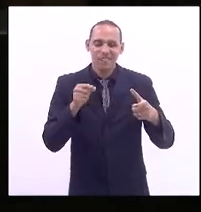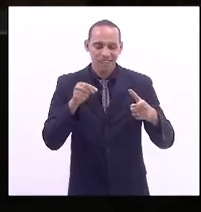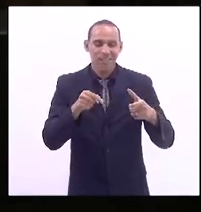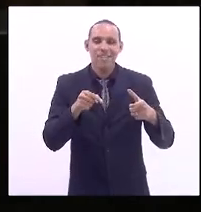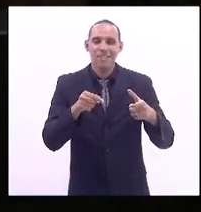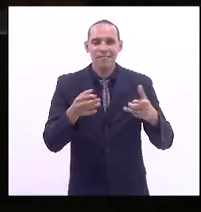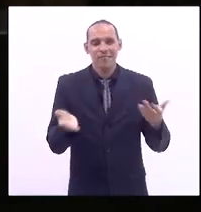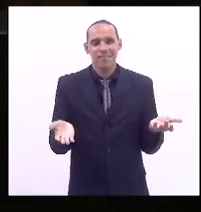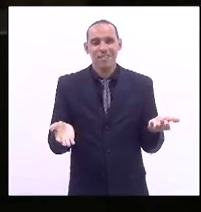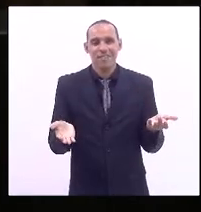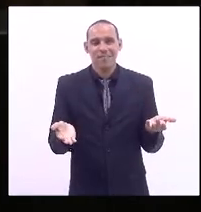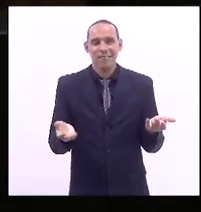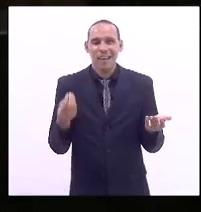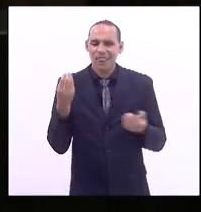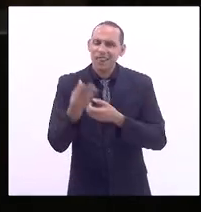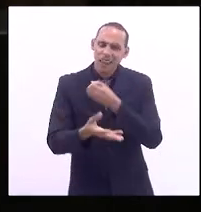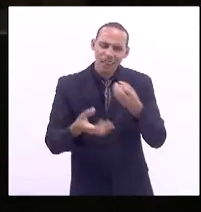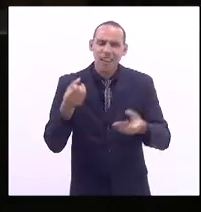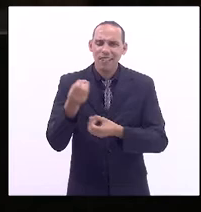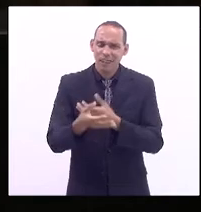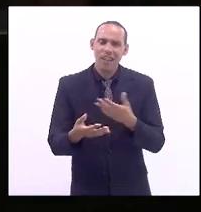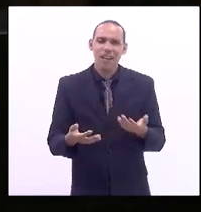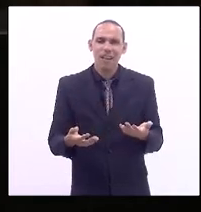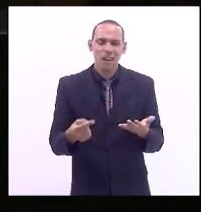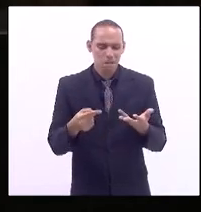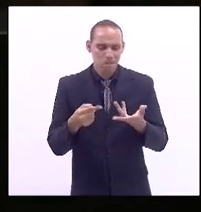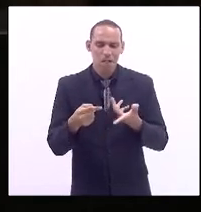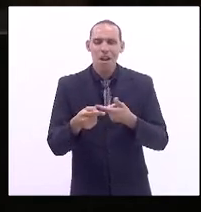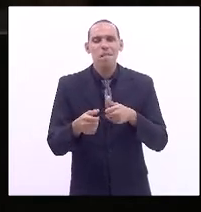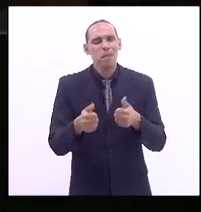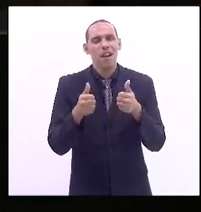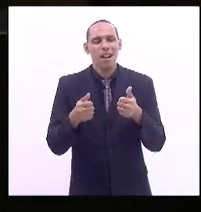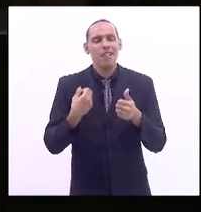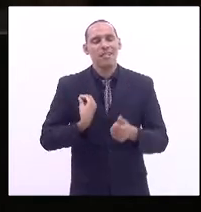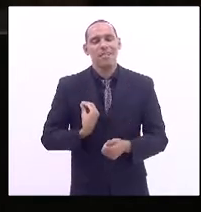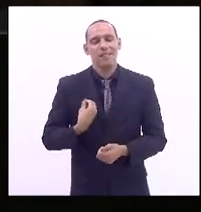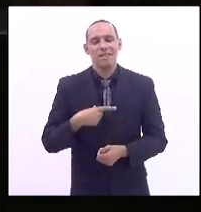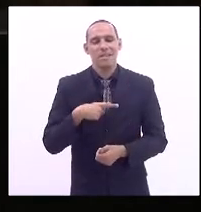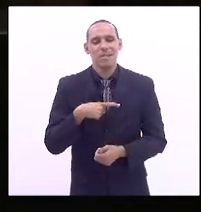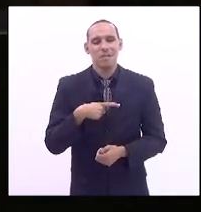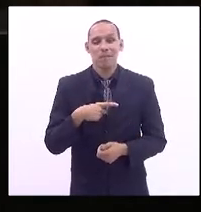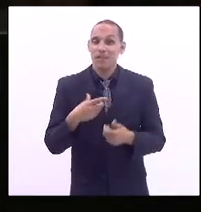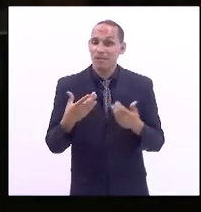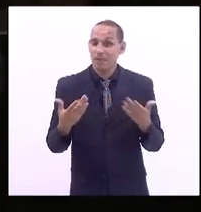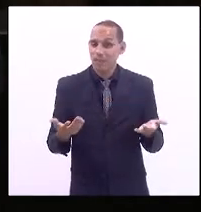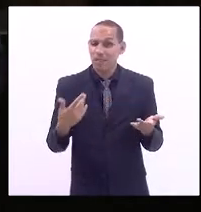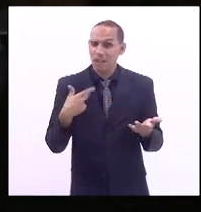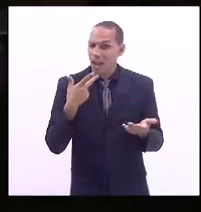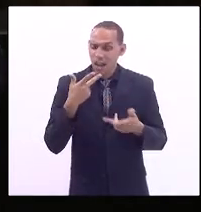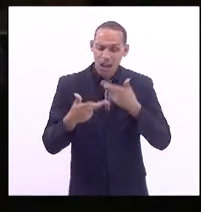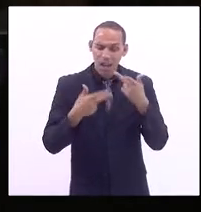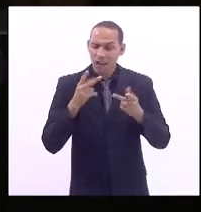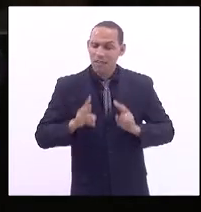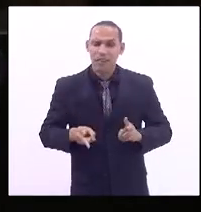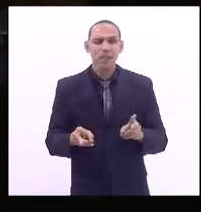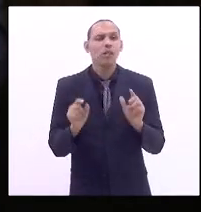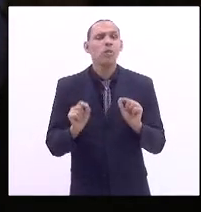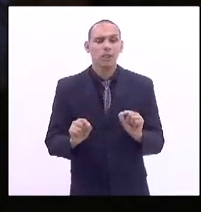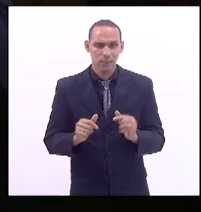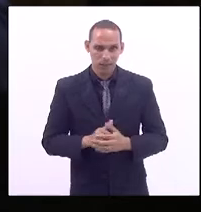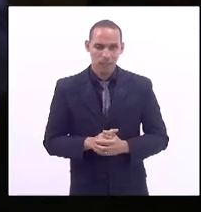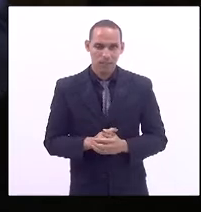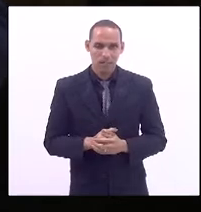realmente proporcionar as condições de existência de maneira que eu sempre falo